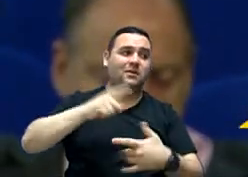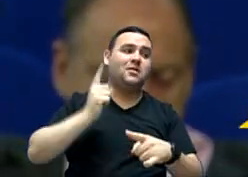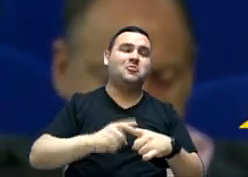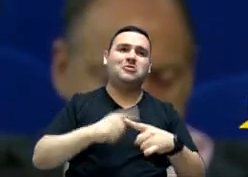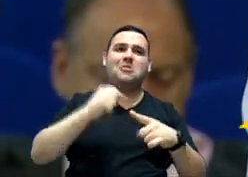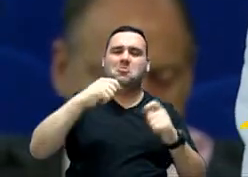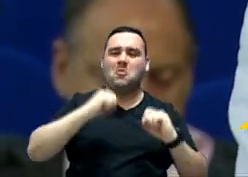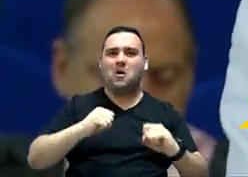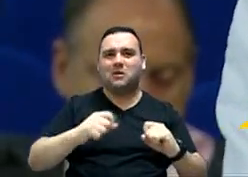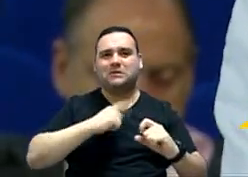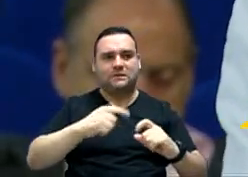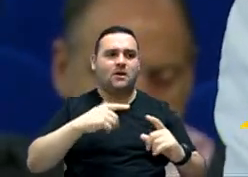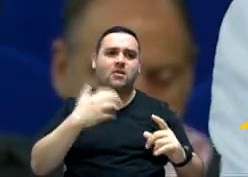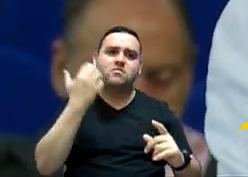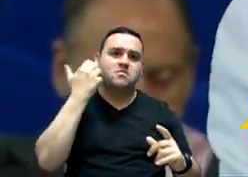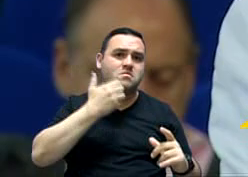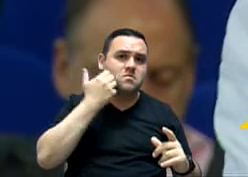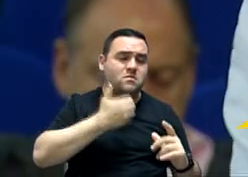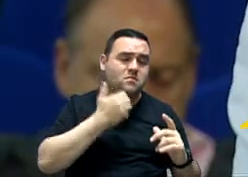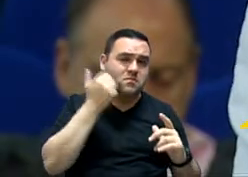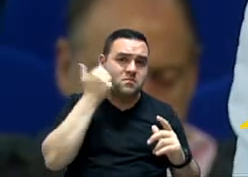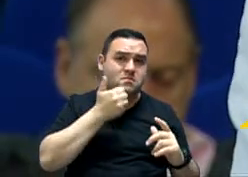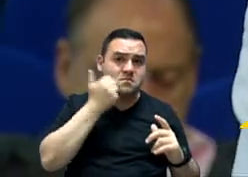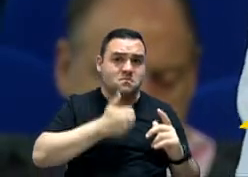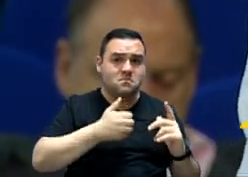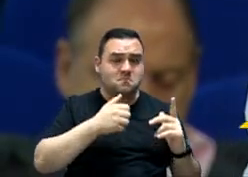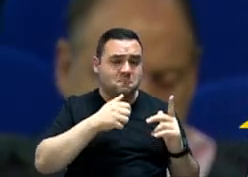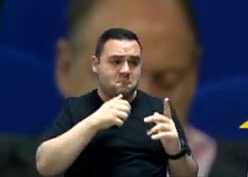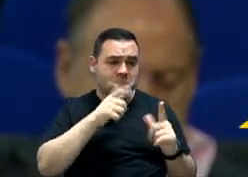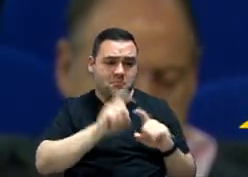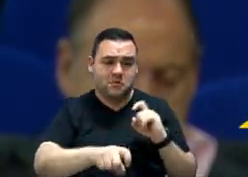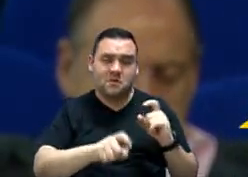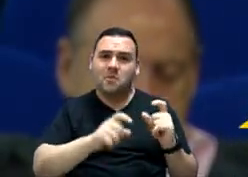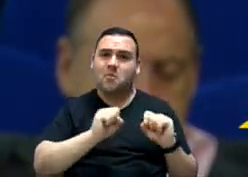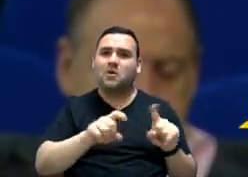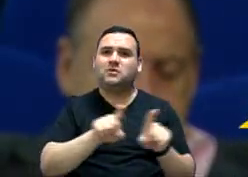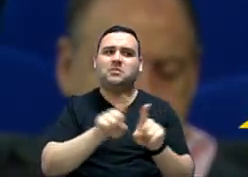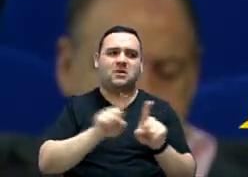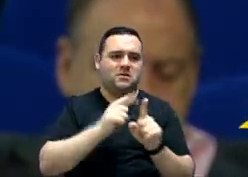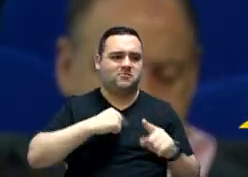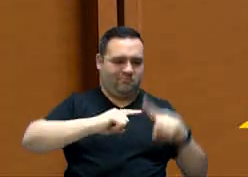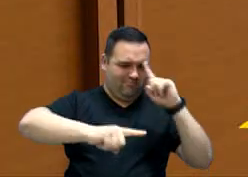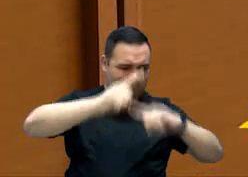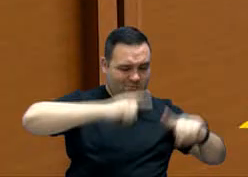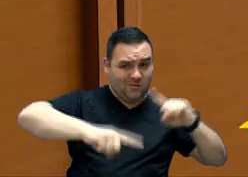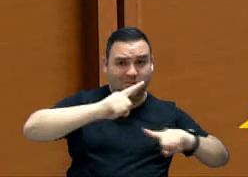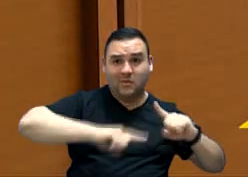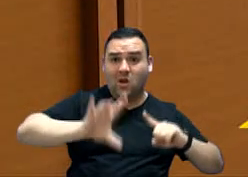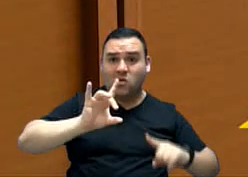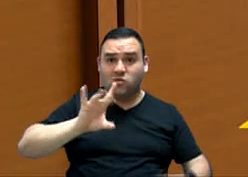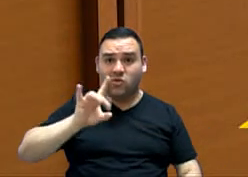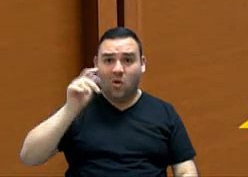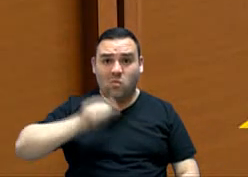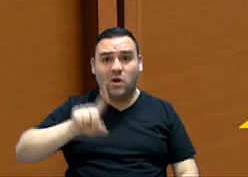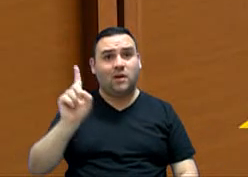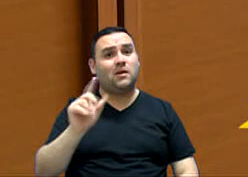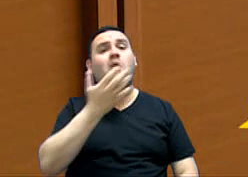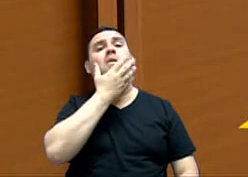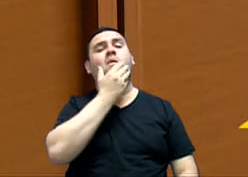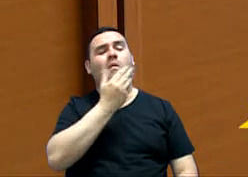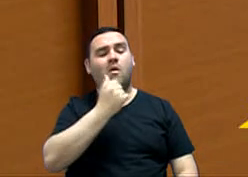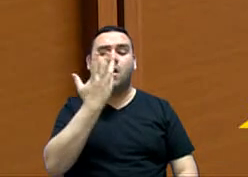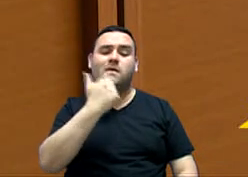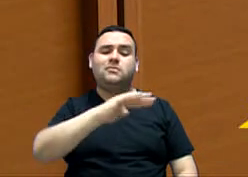ser submetidas ao assédio sexual porque têm poder e hierarquia sobre outras pessoas, não só sobre mulheres, mas também